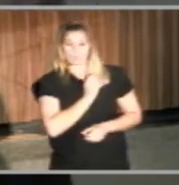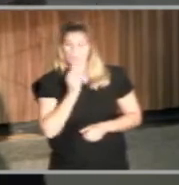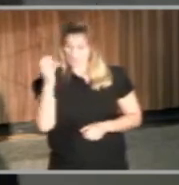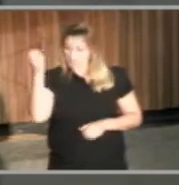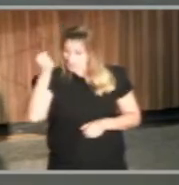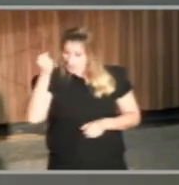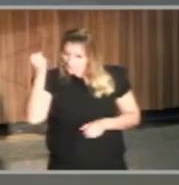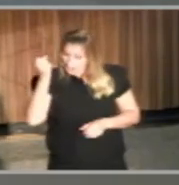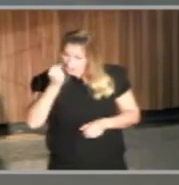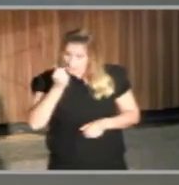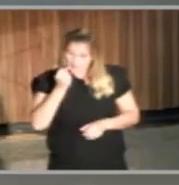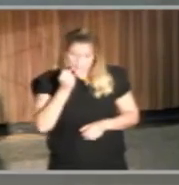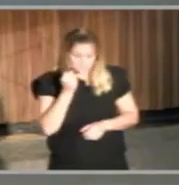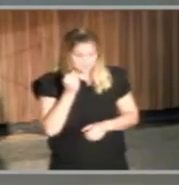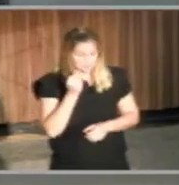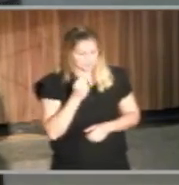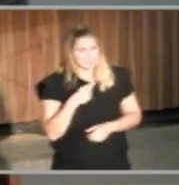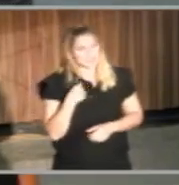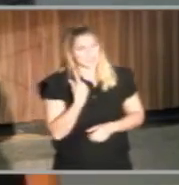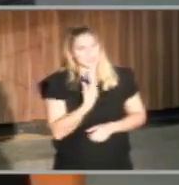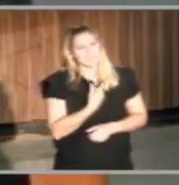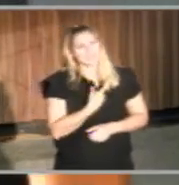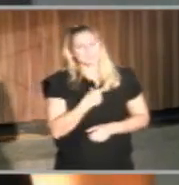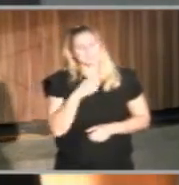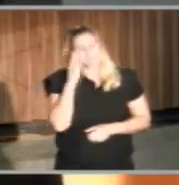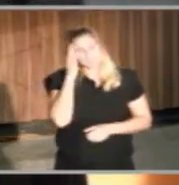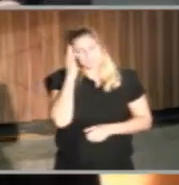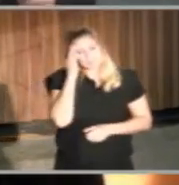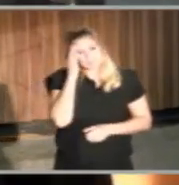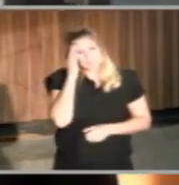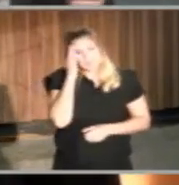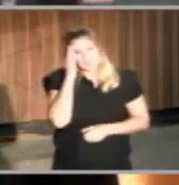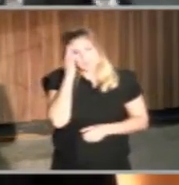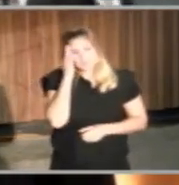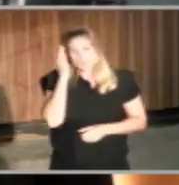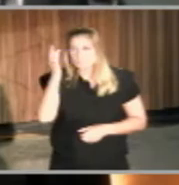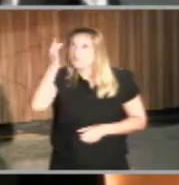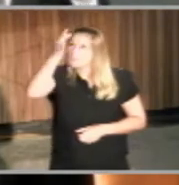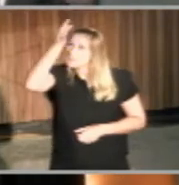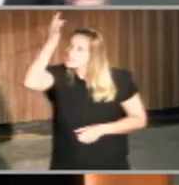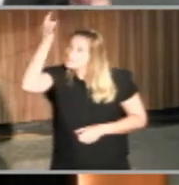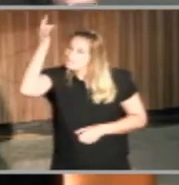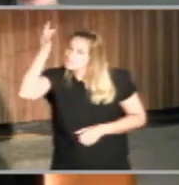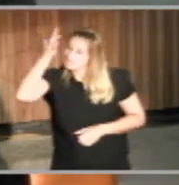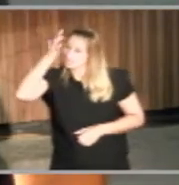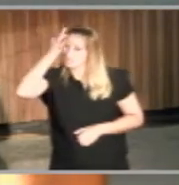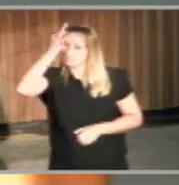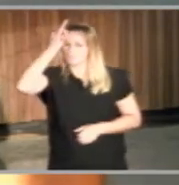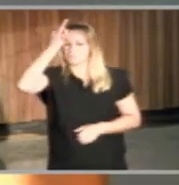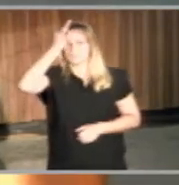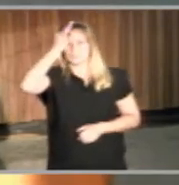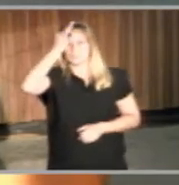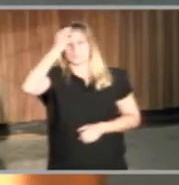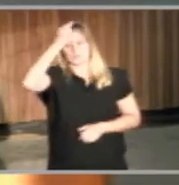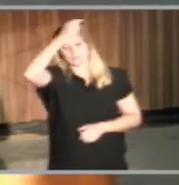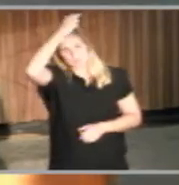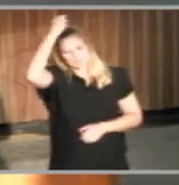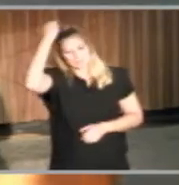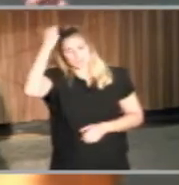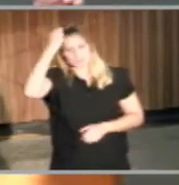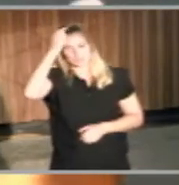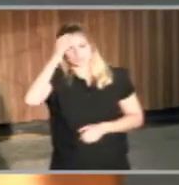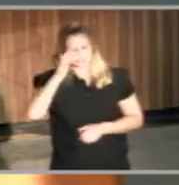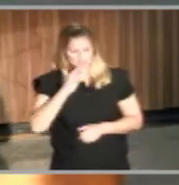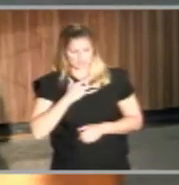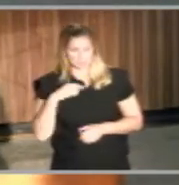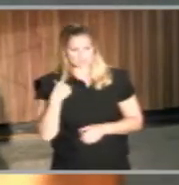a gente sabe que a gente participa do movimento do Espírito Santo de Deus. e que nós nos